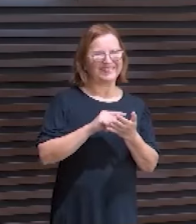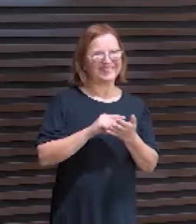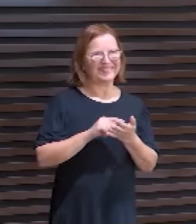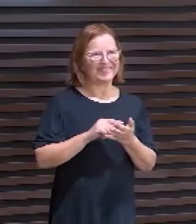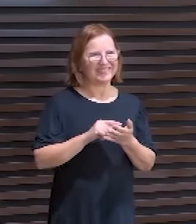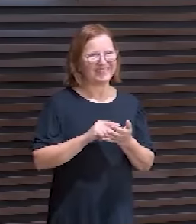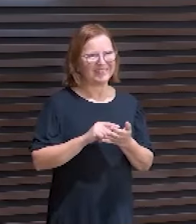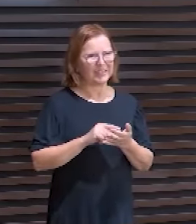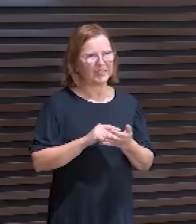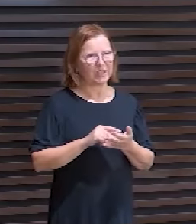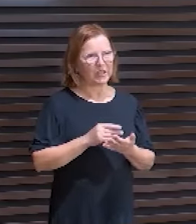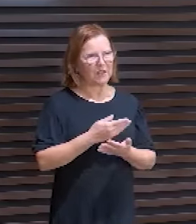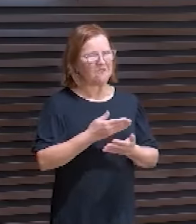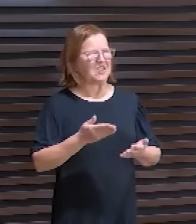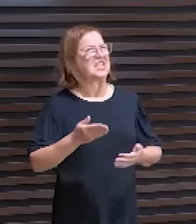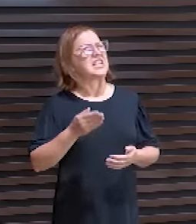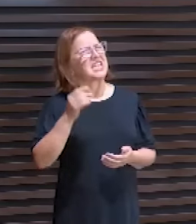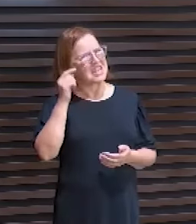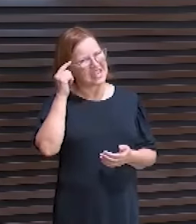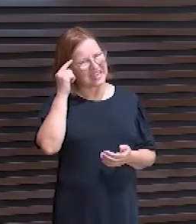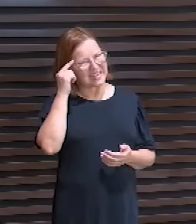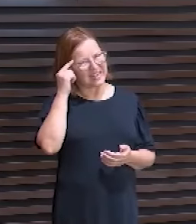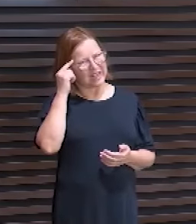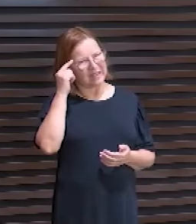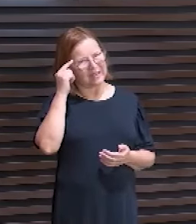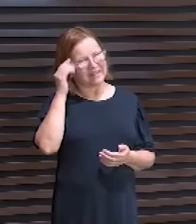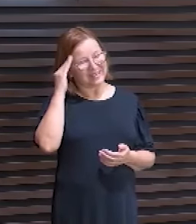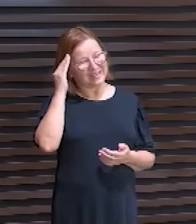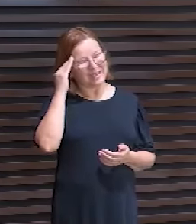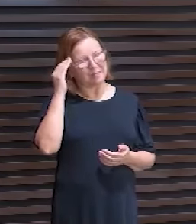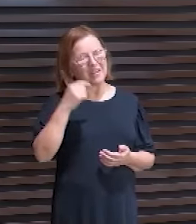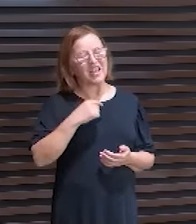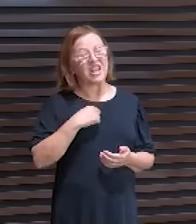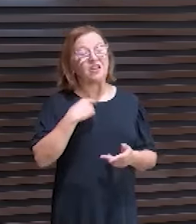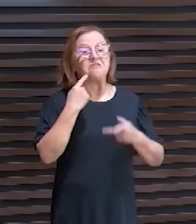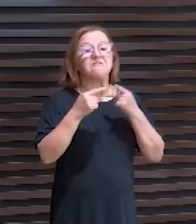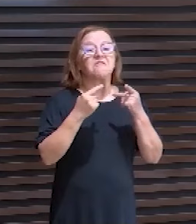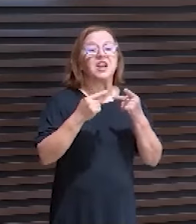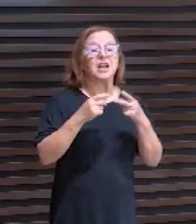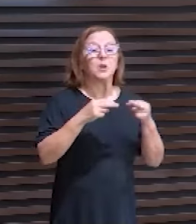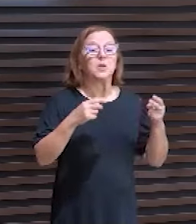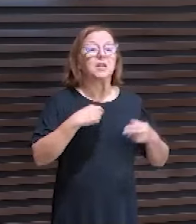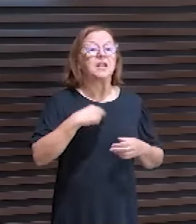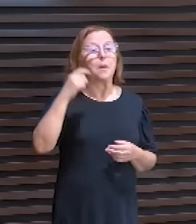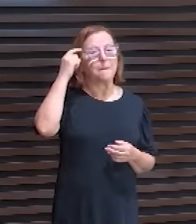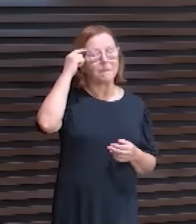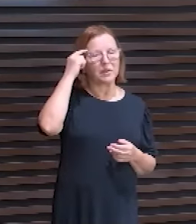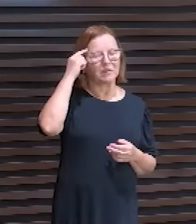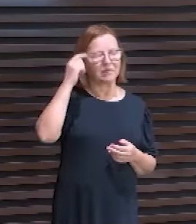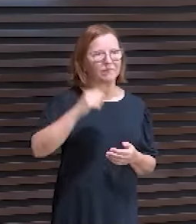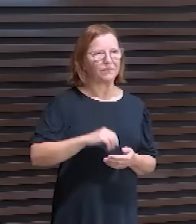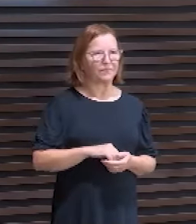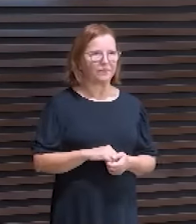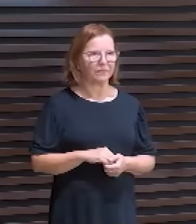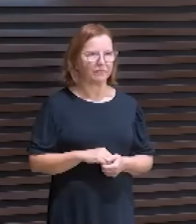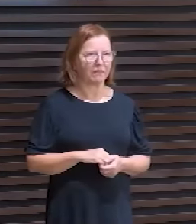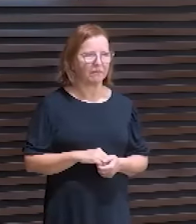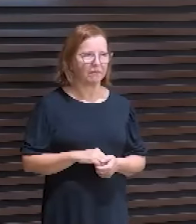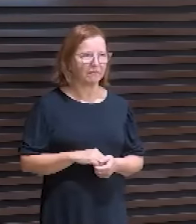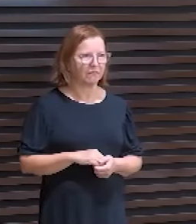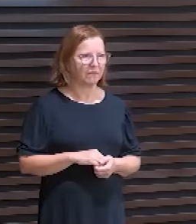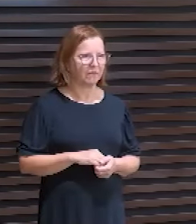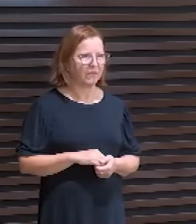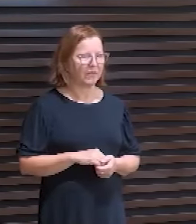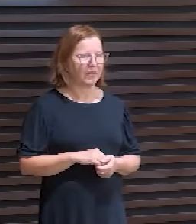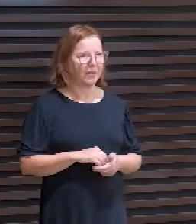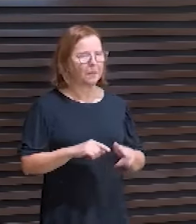Você sabe que eu falo que eu penso né Muito bem E quem diz que a tua